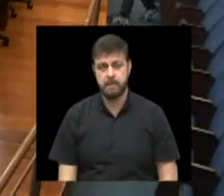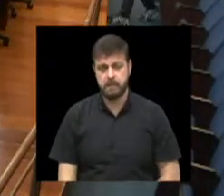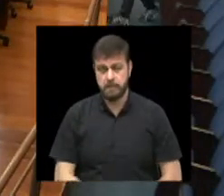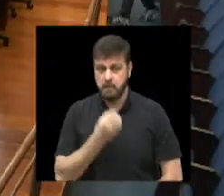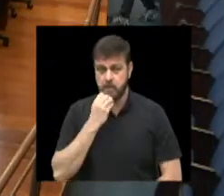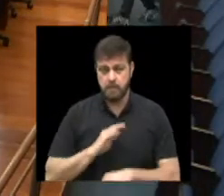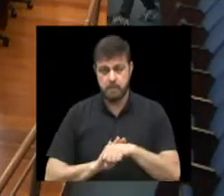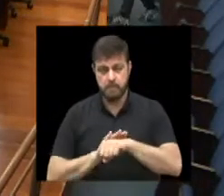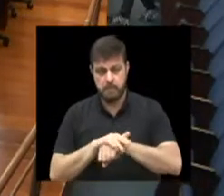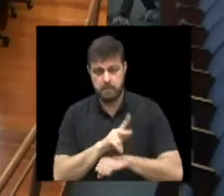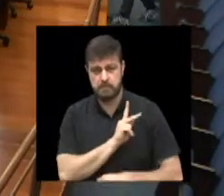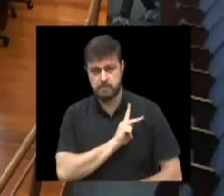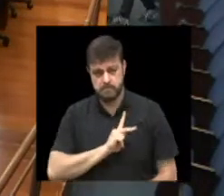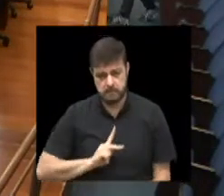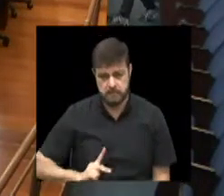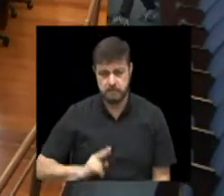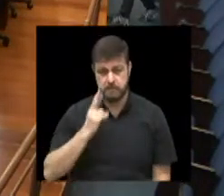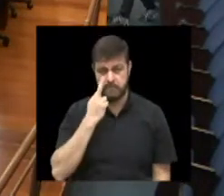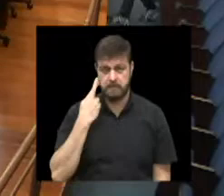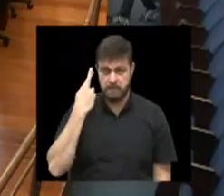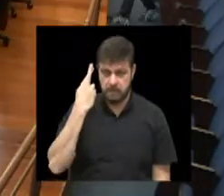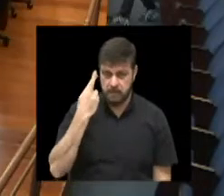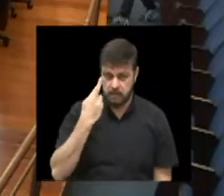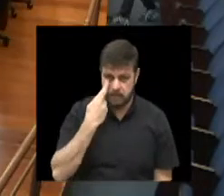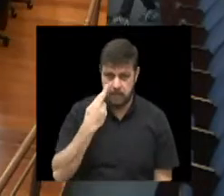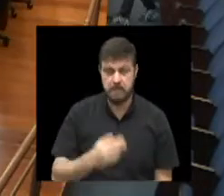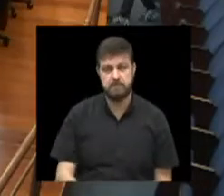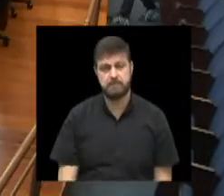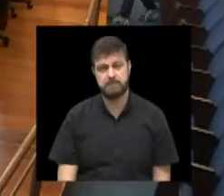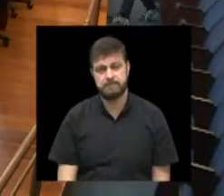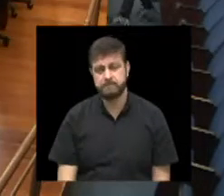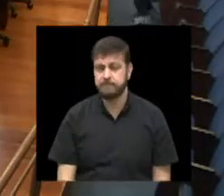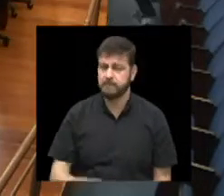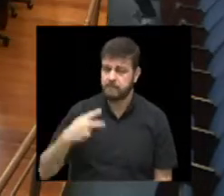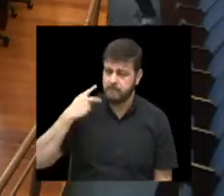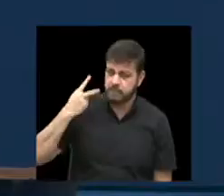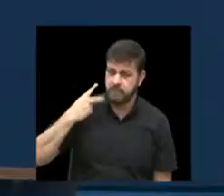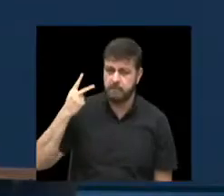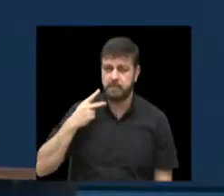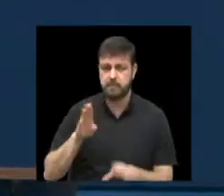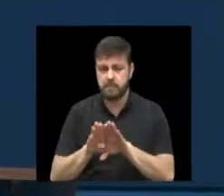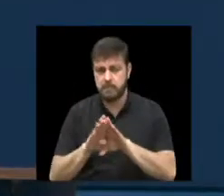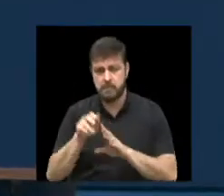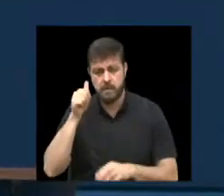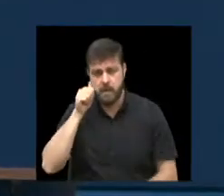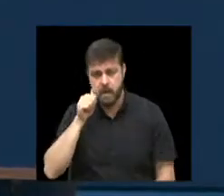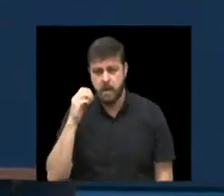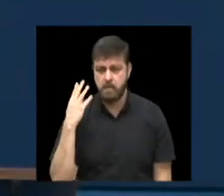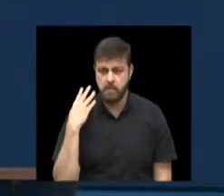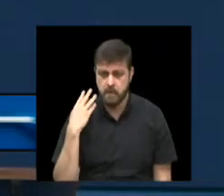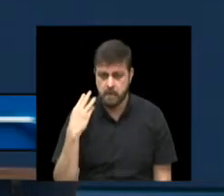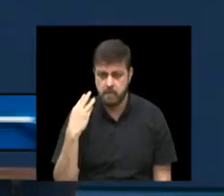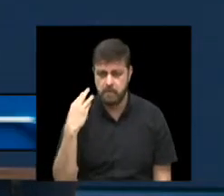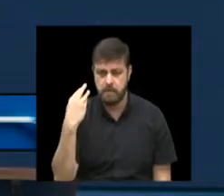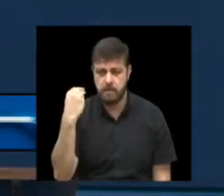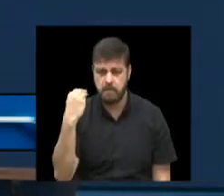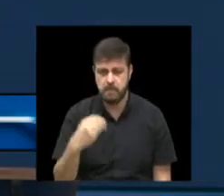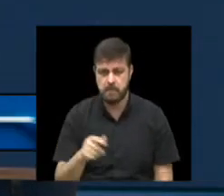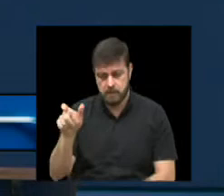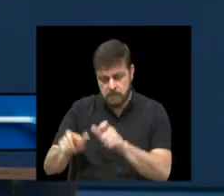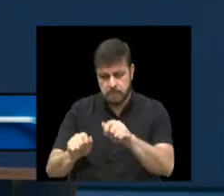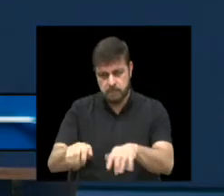Boa noite, presidente Rafa Zimbaldi, senhores vereadores, vereadora Mariana Conte,